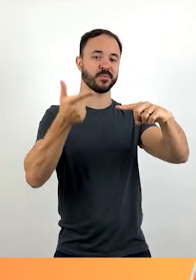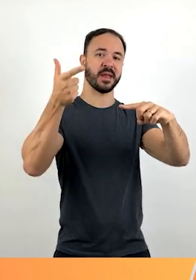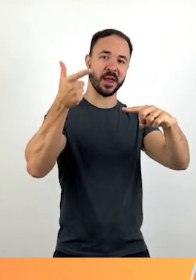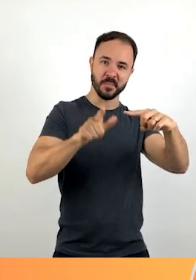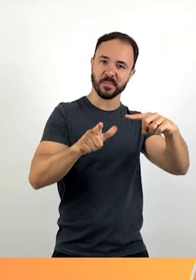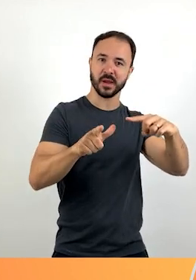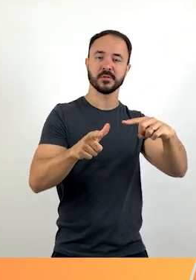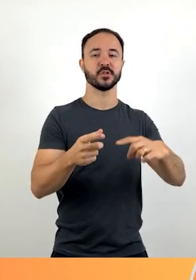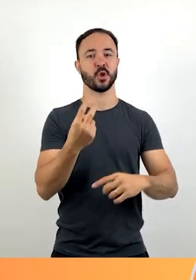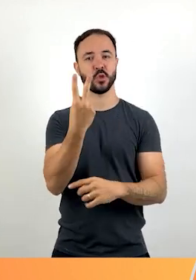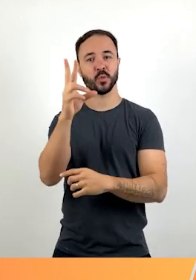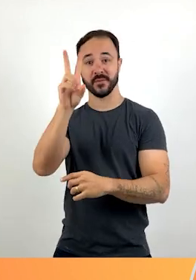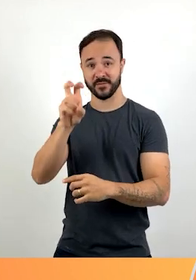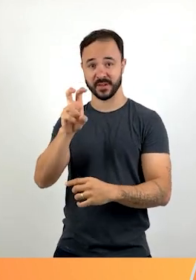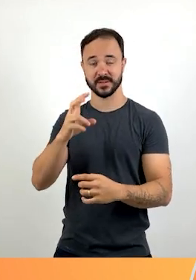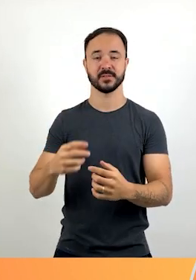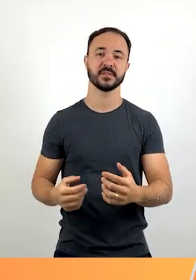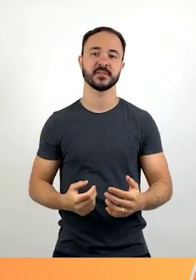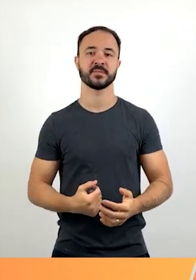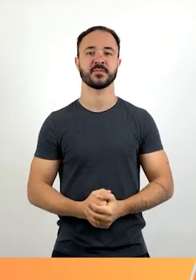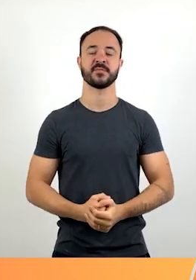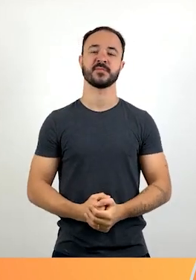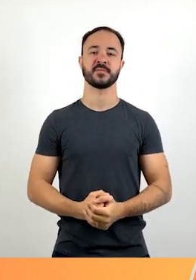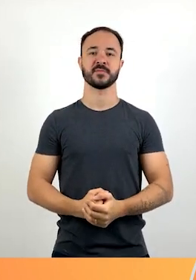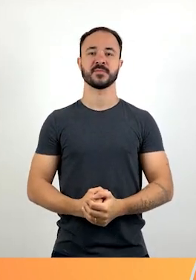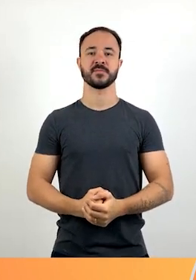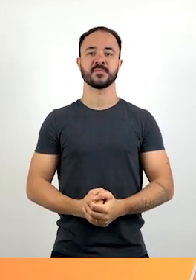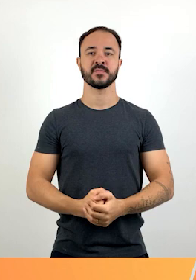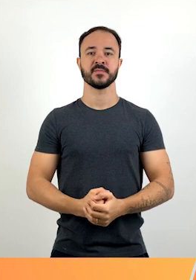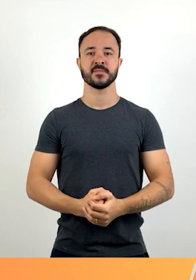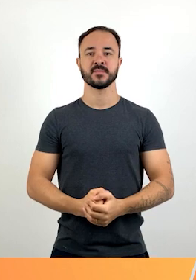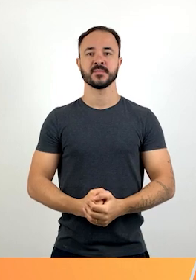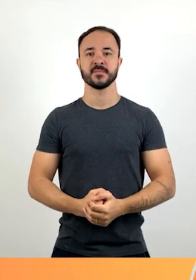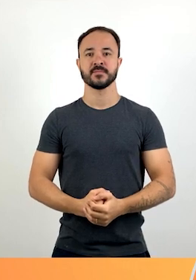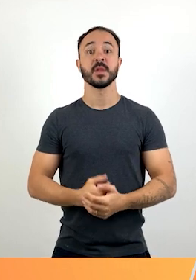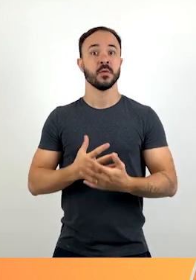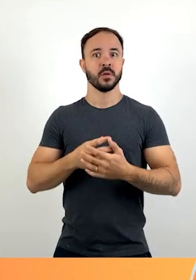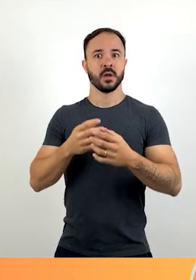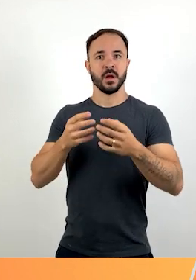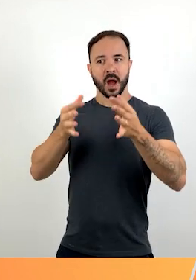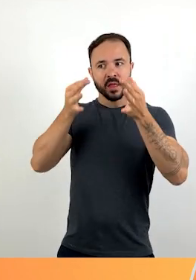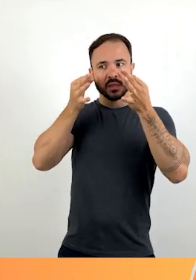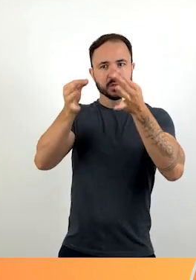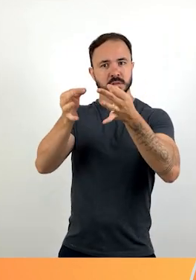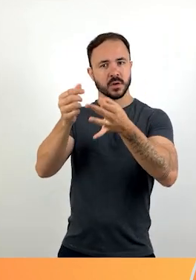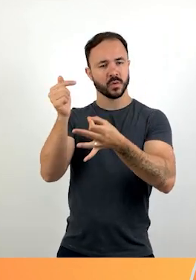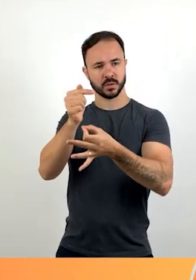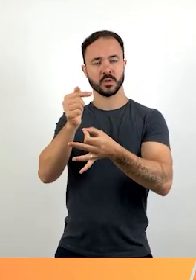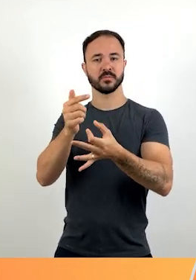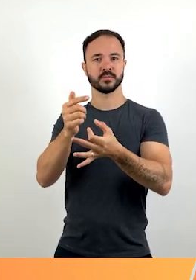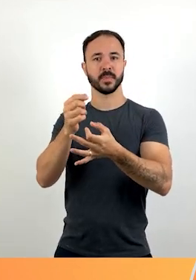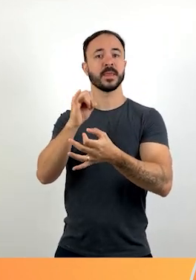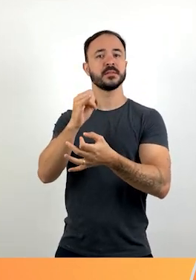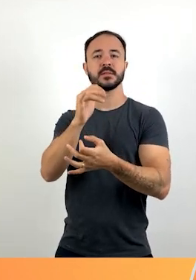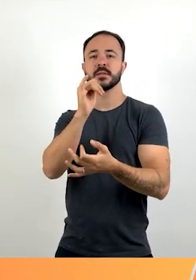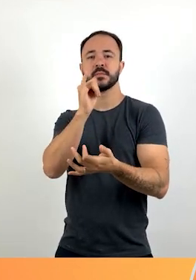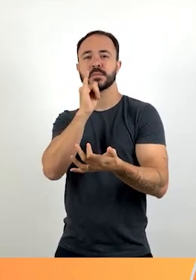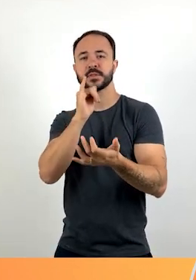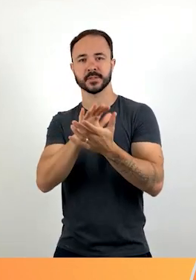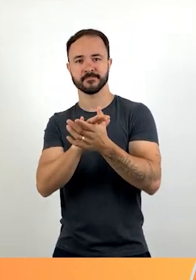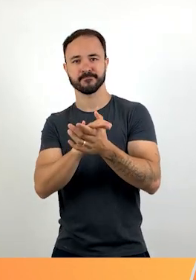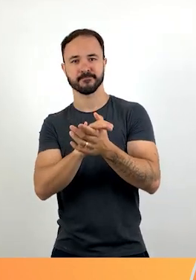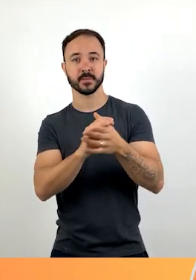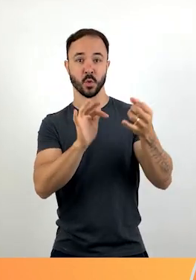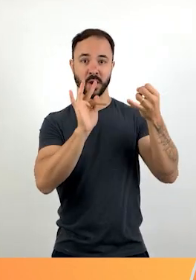16. 3 vezes 3 é 9. Né? Atenção que, se por exemplo, nessa letra F